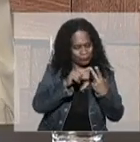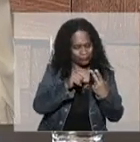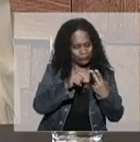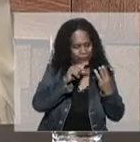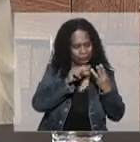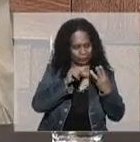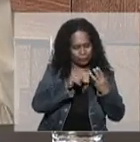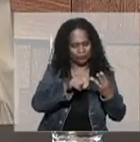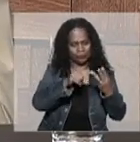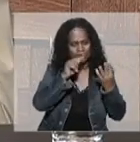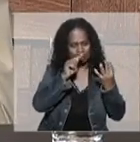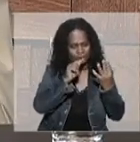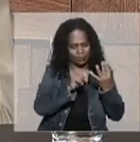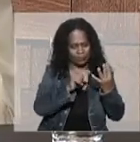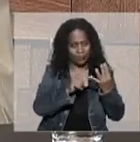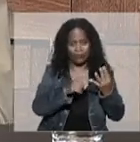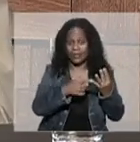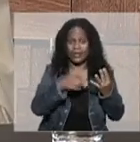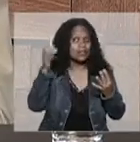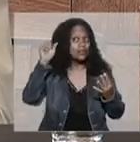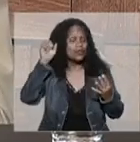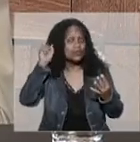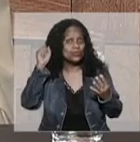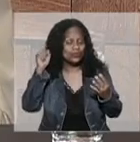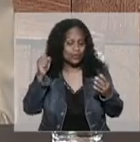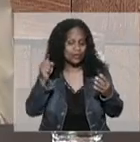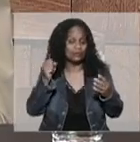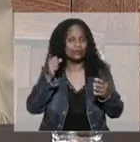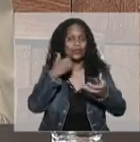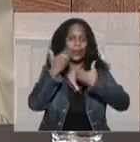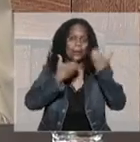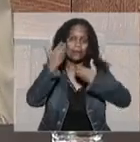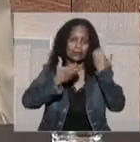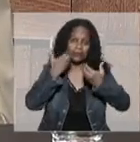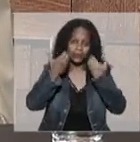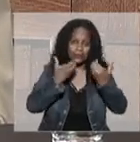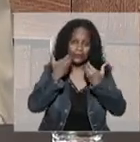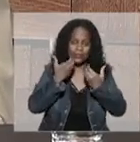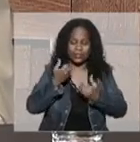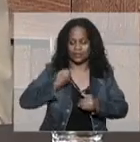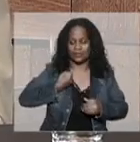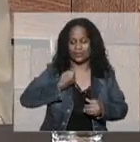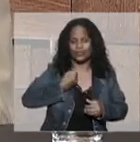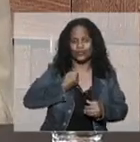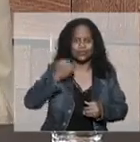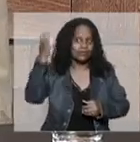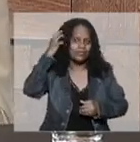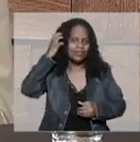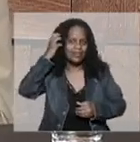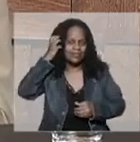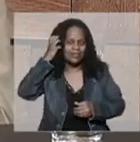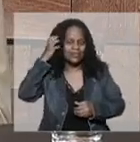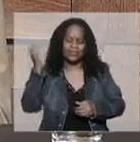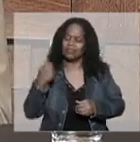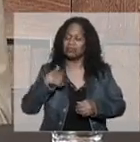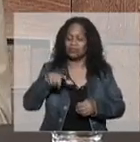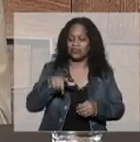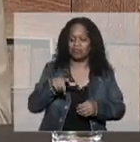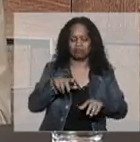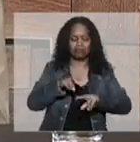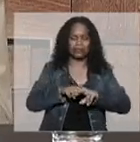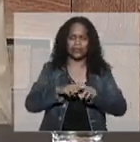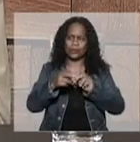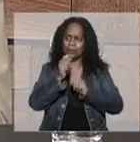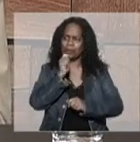Sérgio Bittencourt, Zé Messias, que eles ouviam os discos e davam as notas também no rádio. Isso. E eu estava ali fazendo a locução